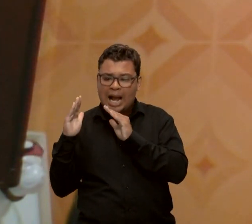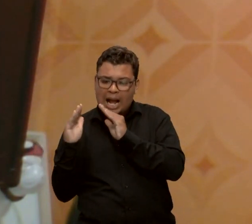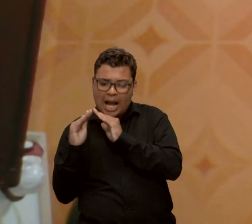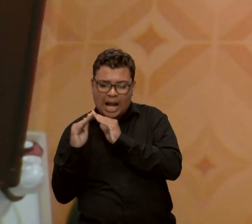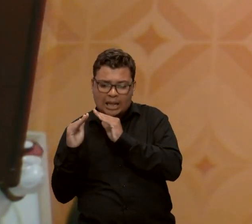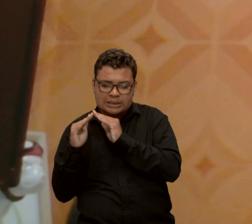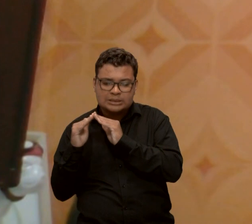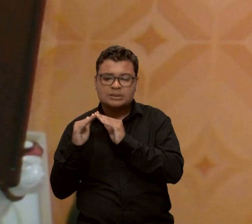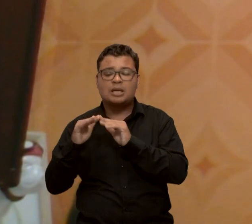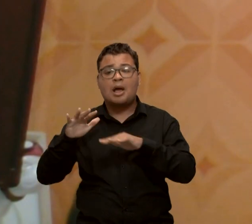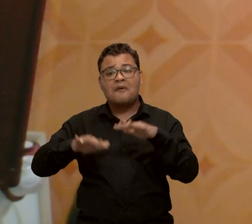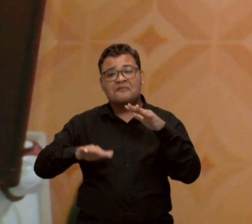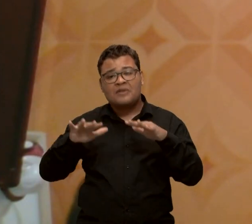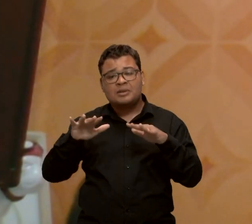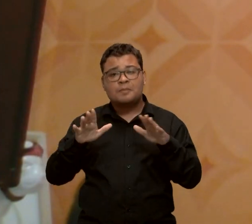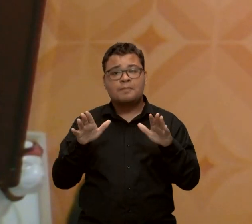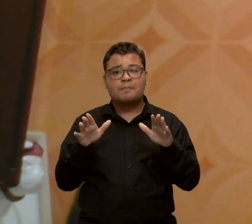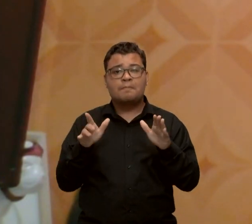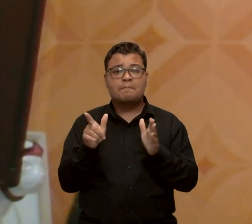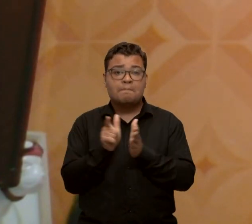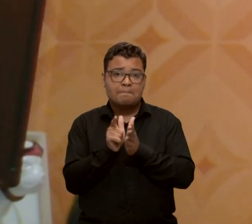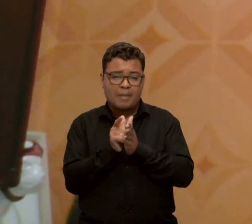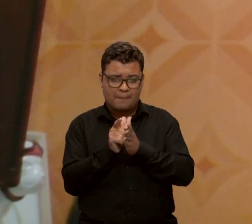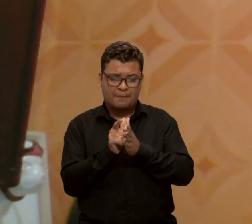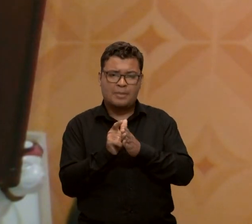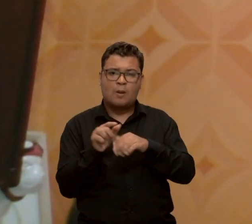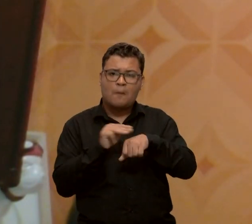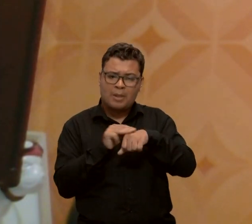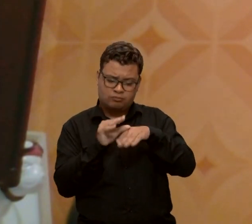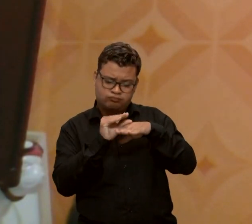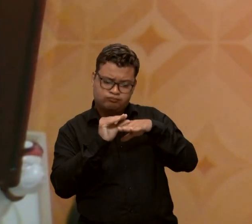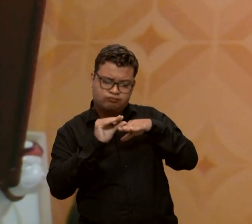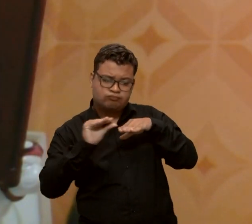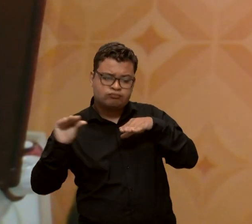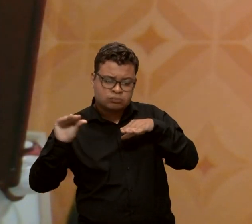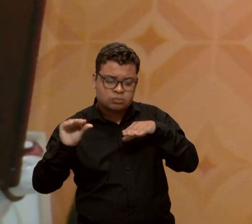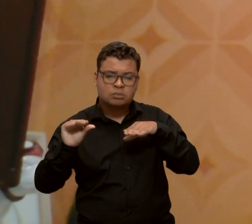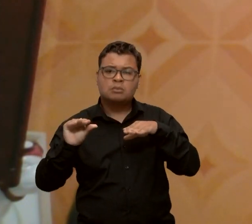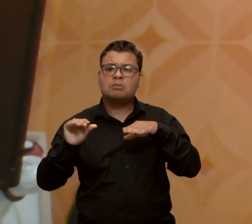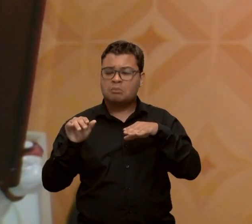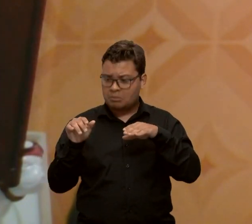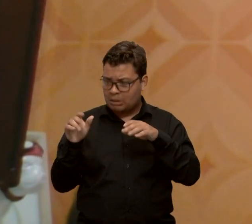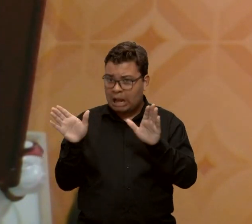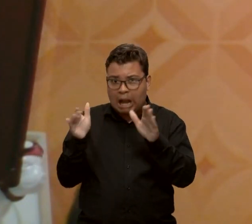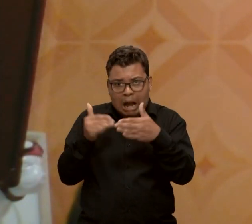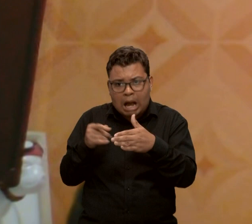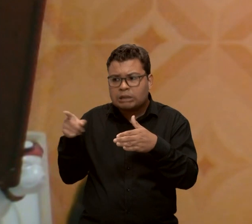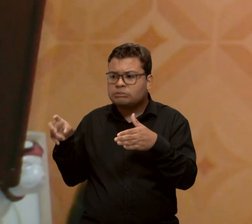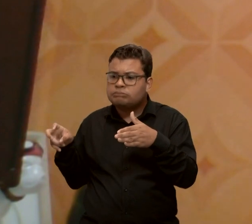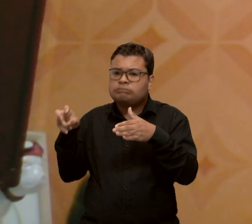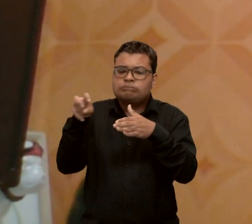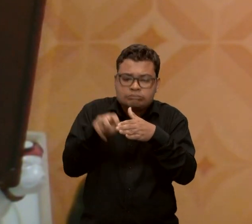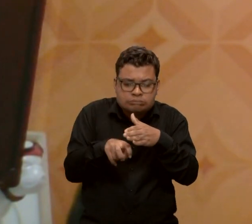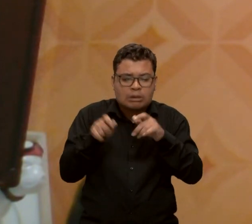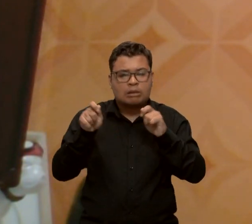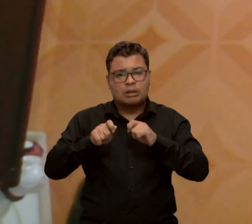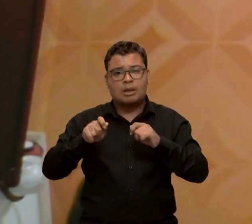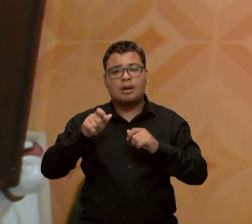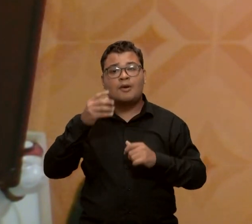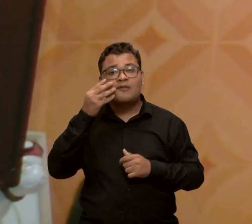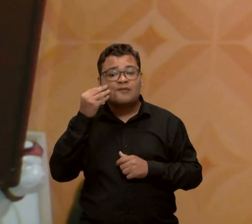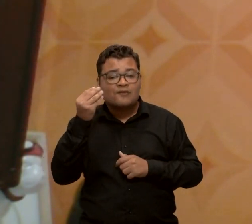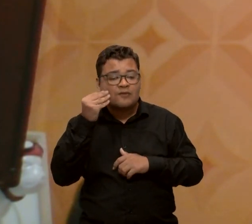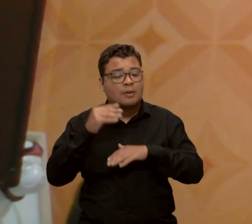até colocar uma caixa de papelão onde ele possa se abrigar. Tá? O felino ele é bem mais tranquilo de